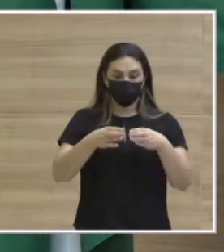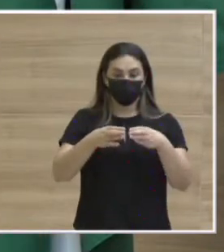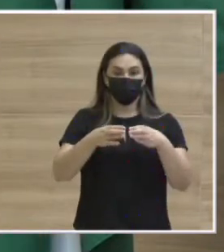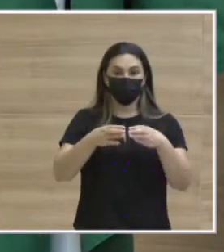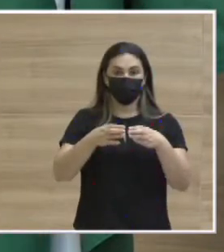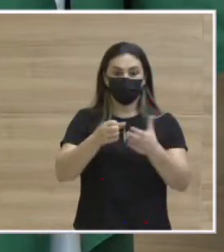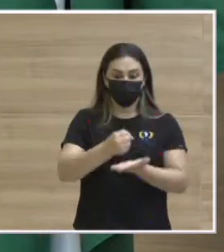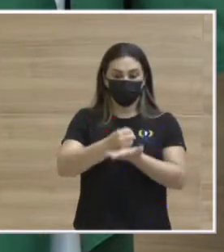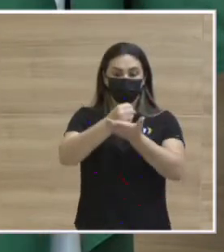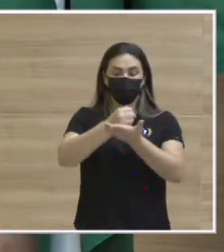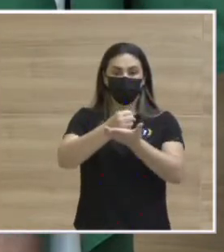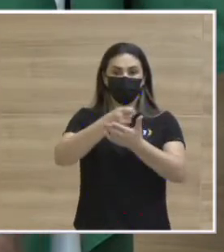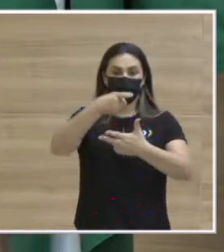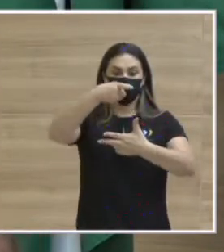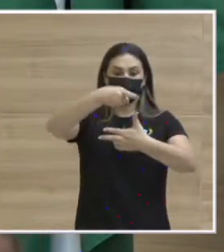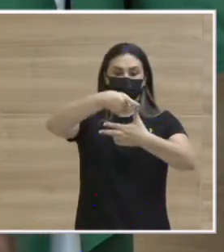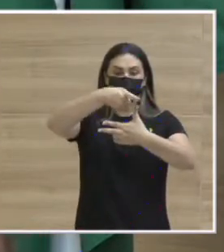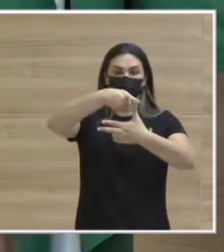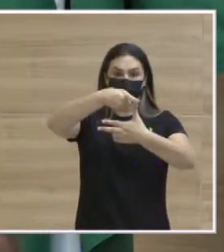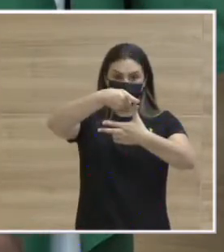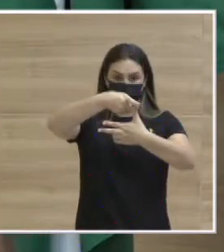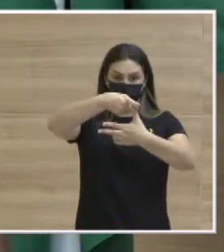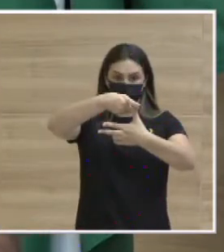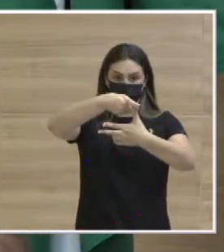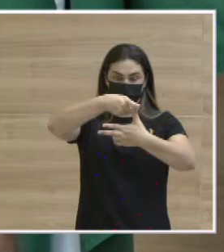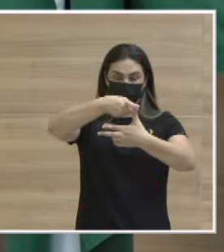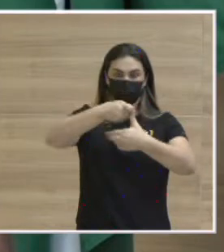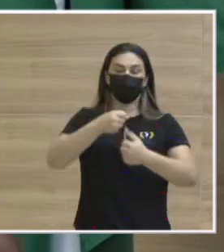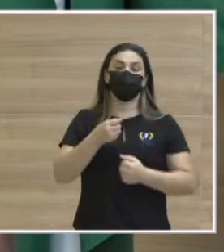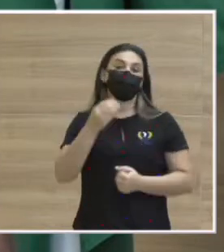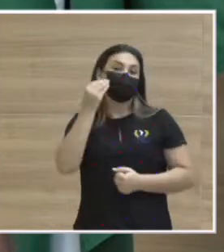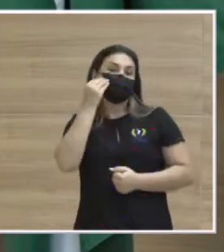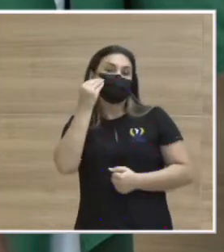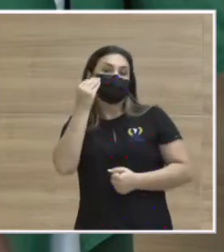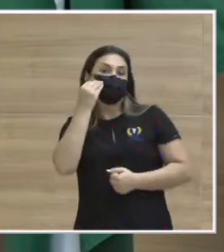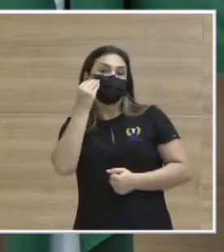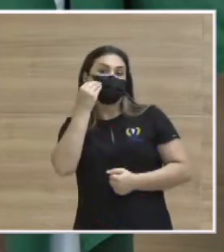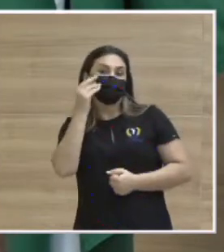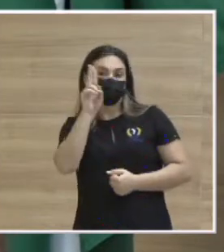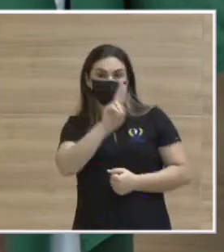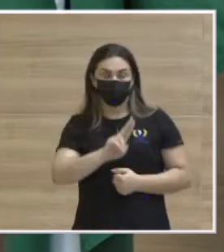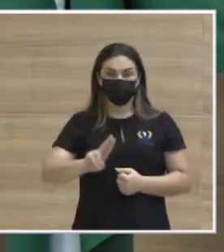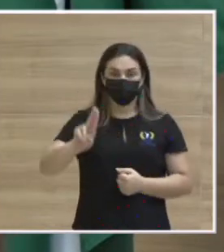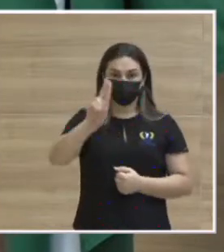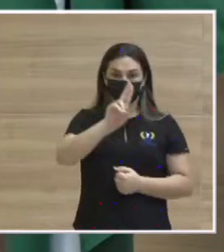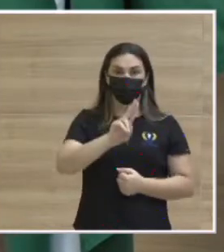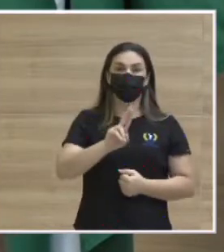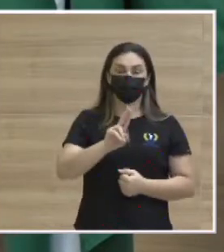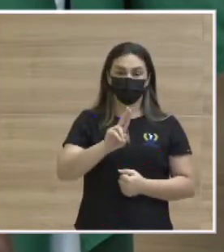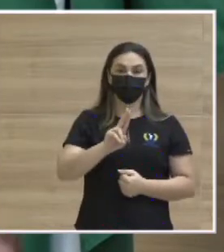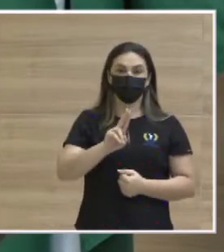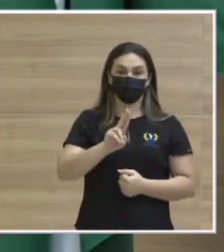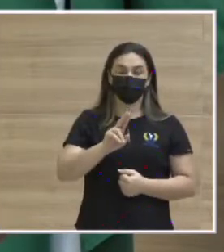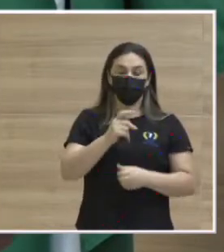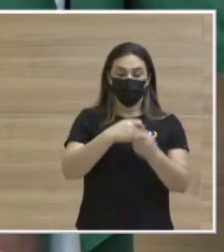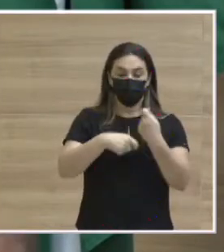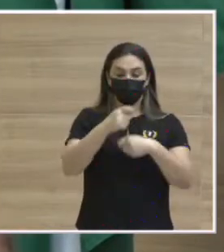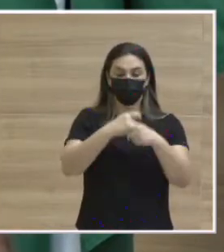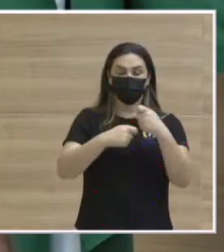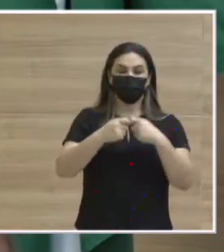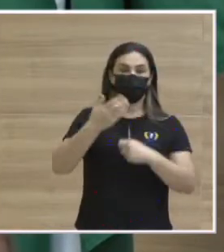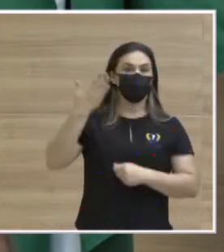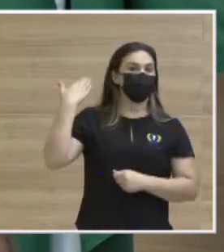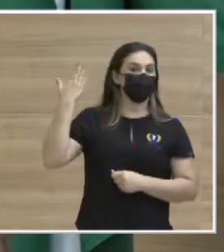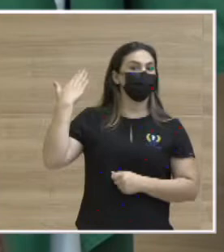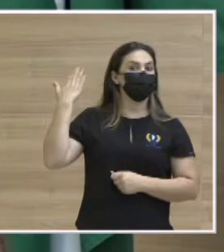atual Poder Executivo Municipal em tentar utilizar-me para desqualificar e denegrir a administração